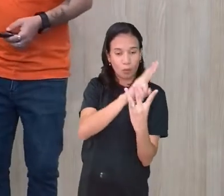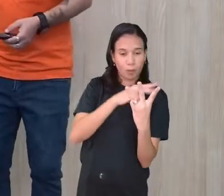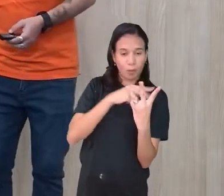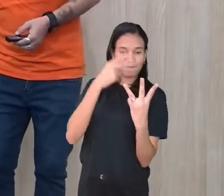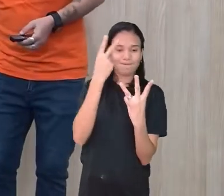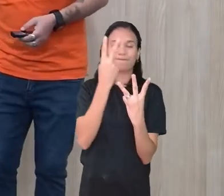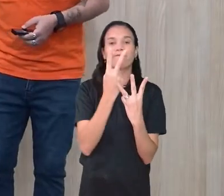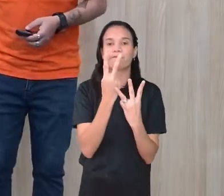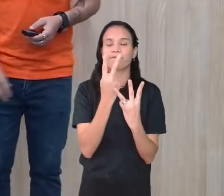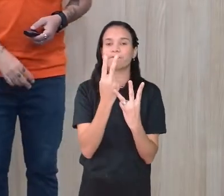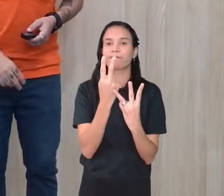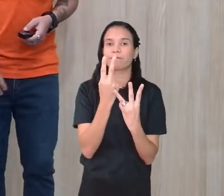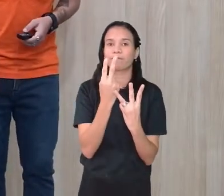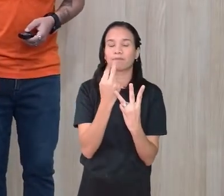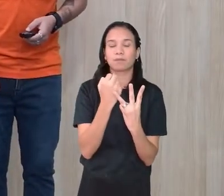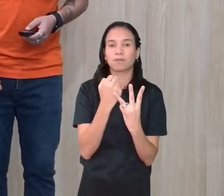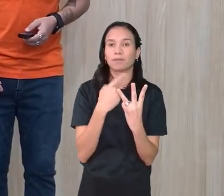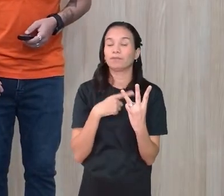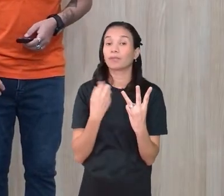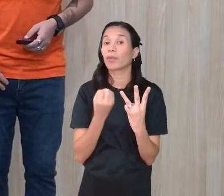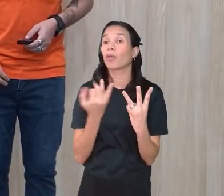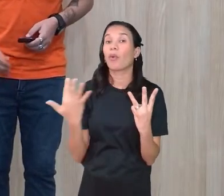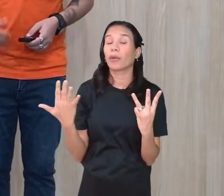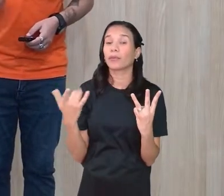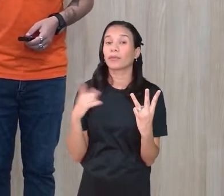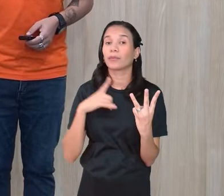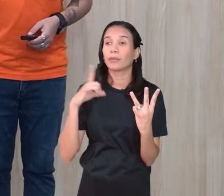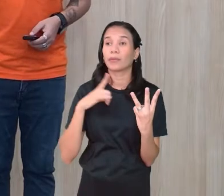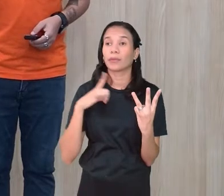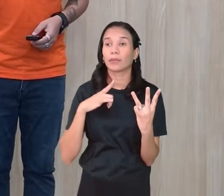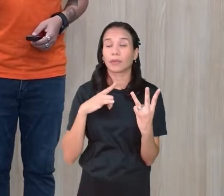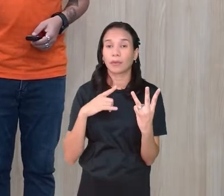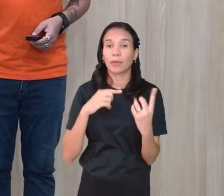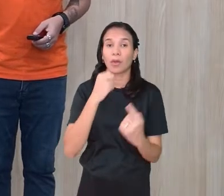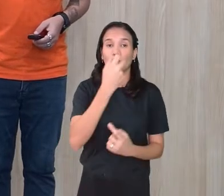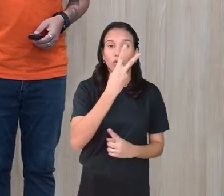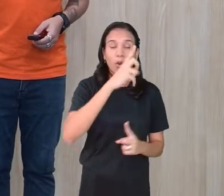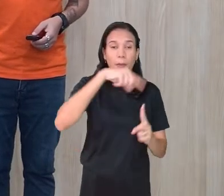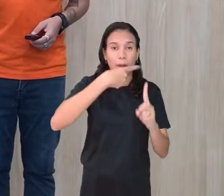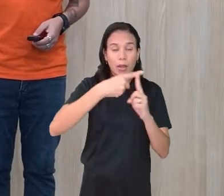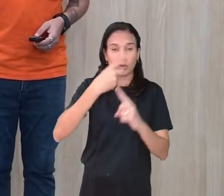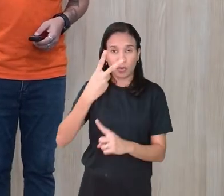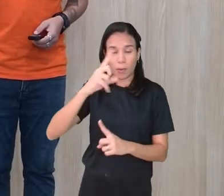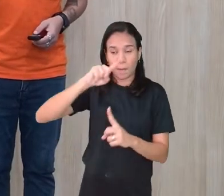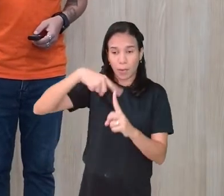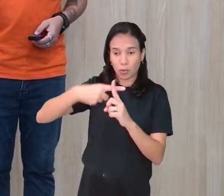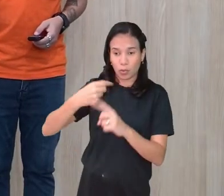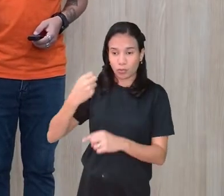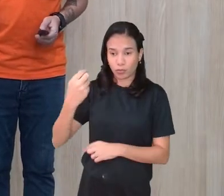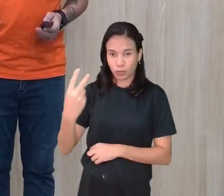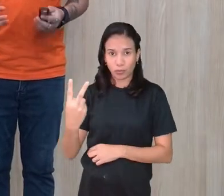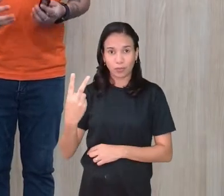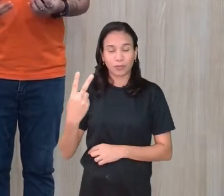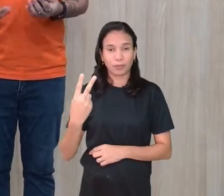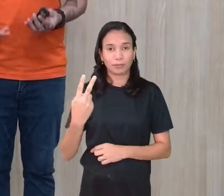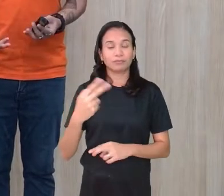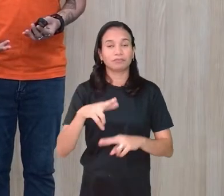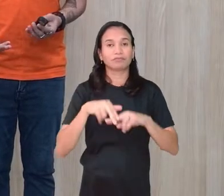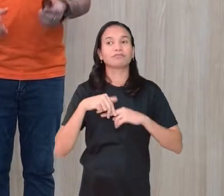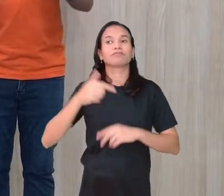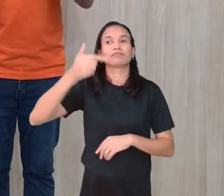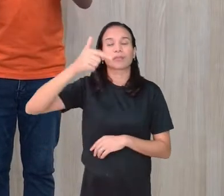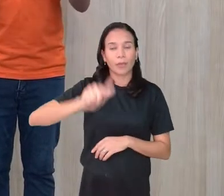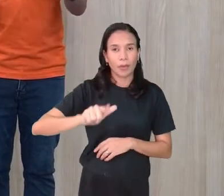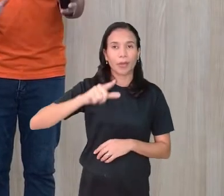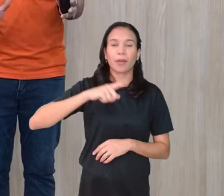Patrícia, 2 com a professora Carol. Então, eu tenho uma representação aí, ó, 2 mais 2 mais 2. Mais uma